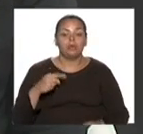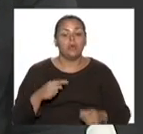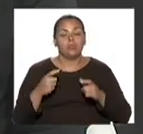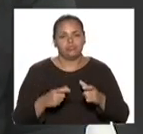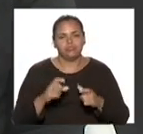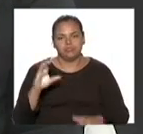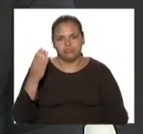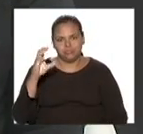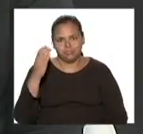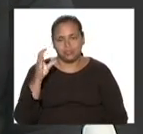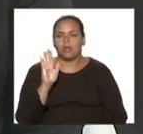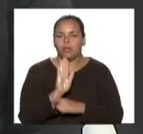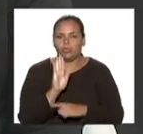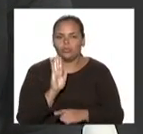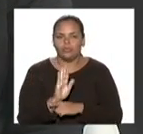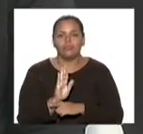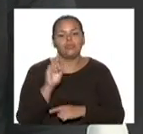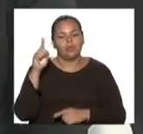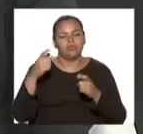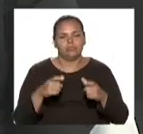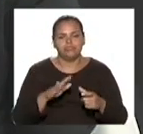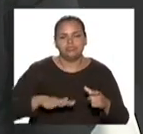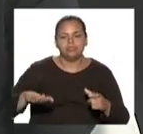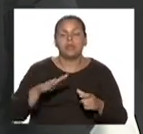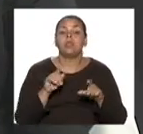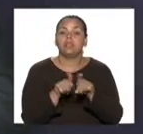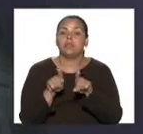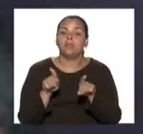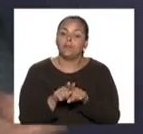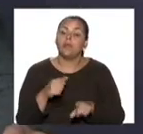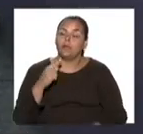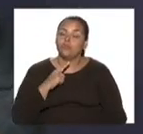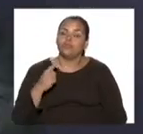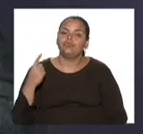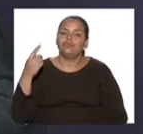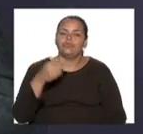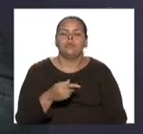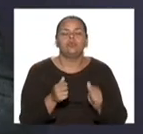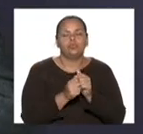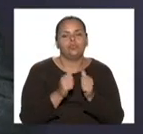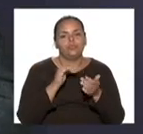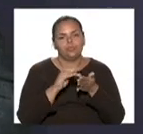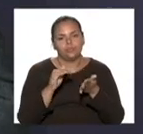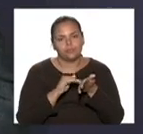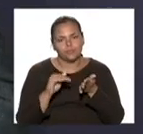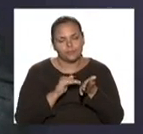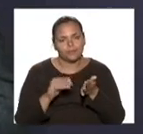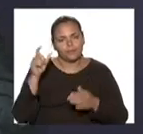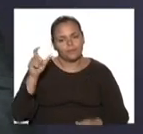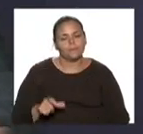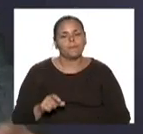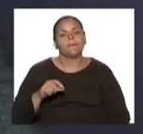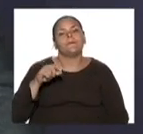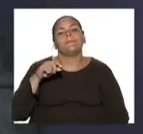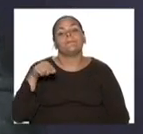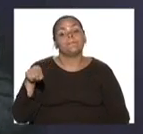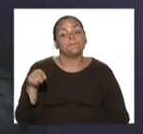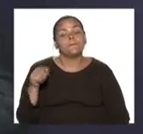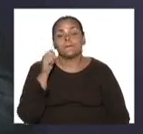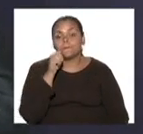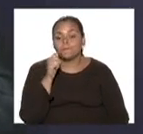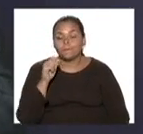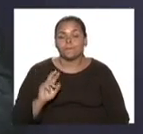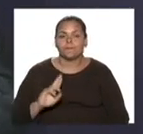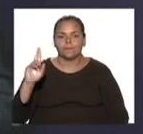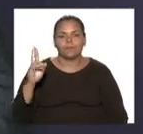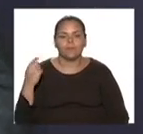já ajudou na Biblioteca Parque daquela região. Por isso também estive lá com a secretária Nilce Mar para que a gente